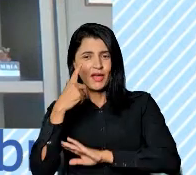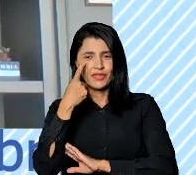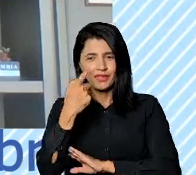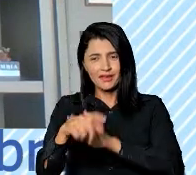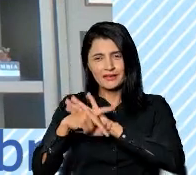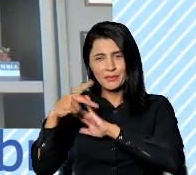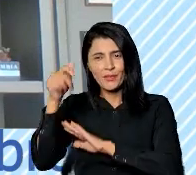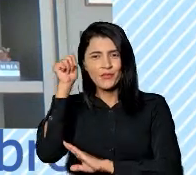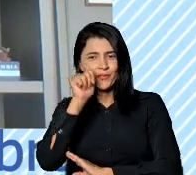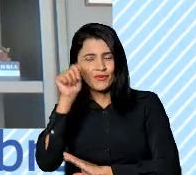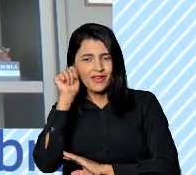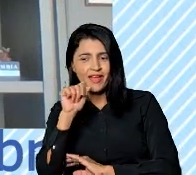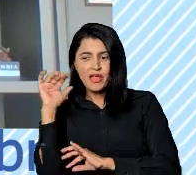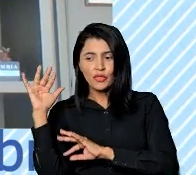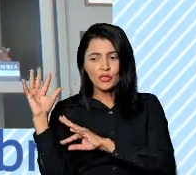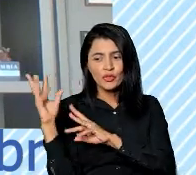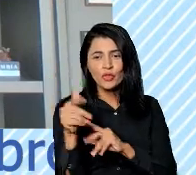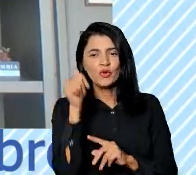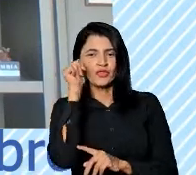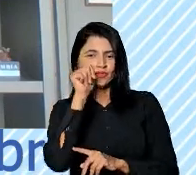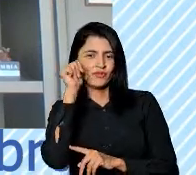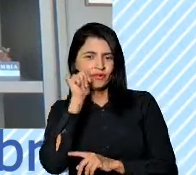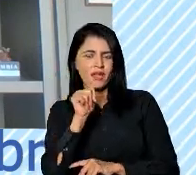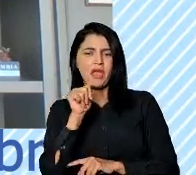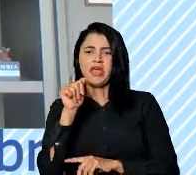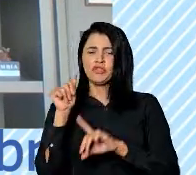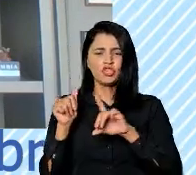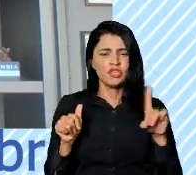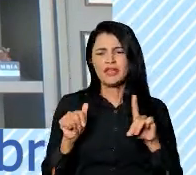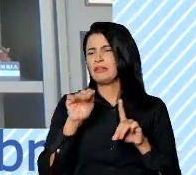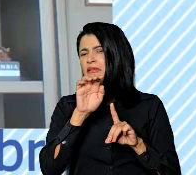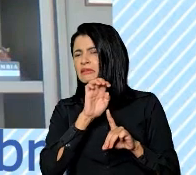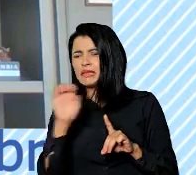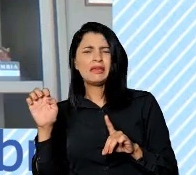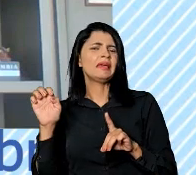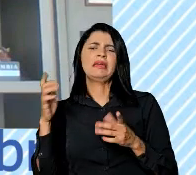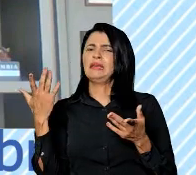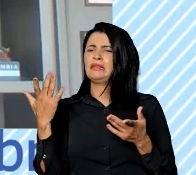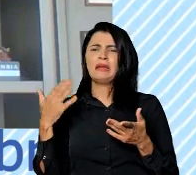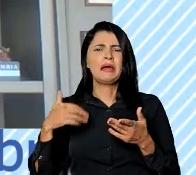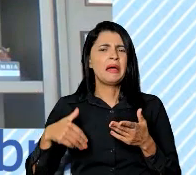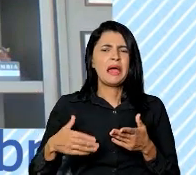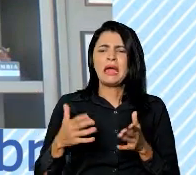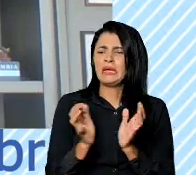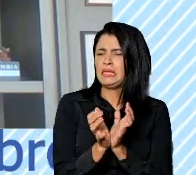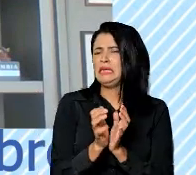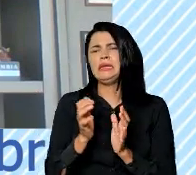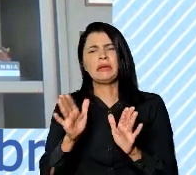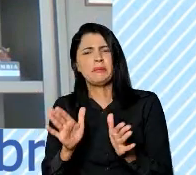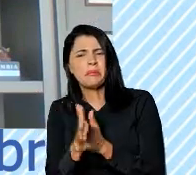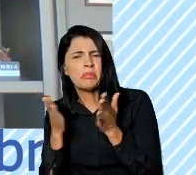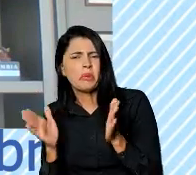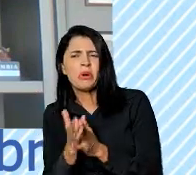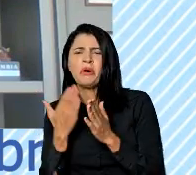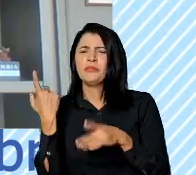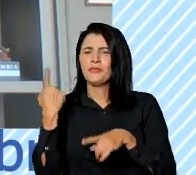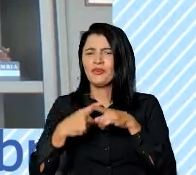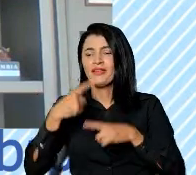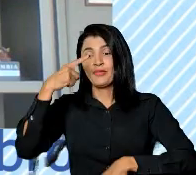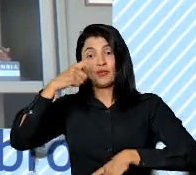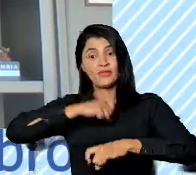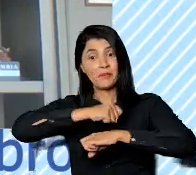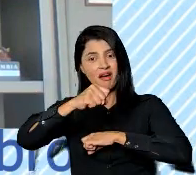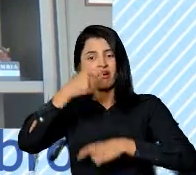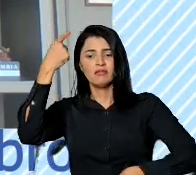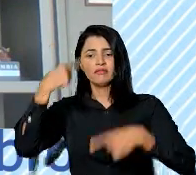das mulheres e de todas as mulheres, de direita à esquerda, de alto a baixo, de ricas a pobre, porque no debate político nós temos